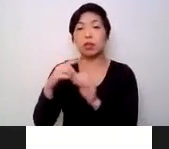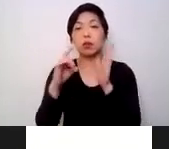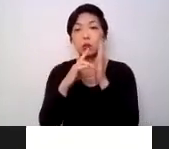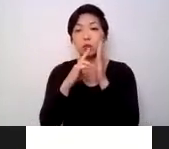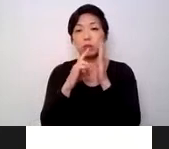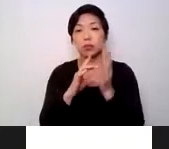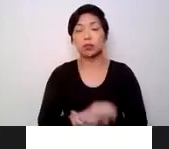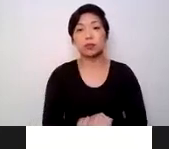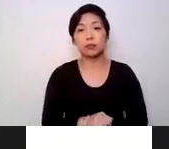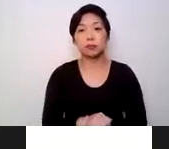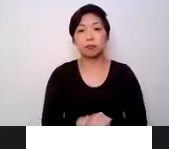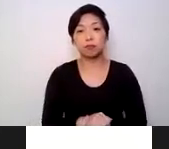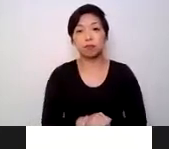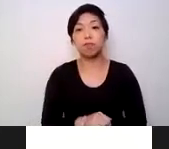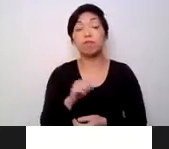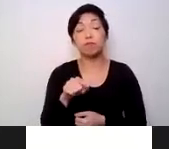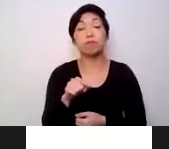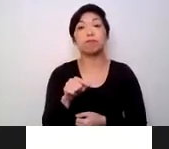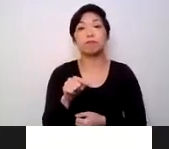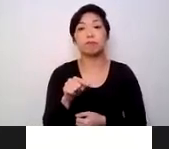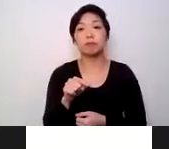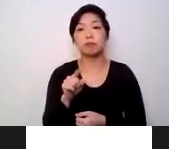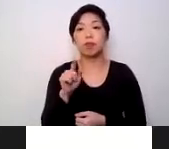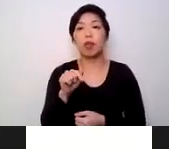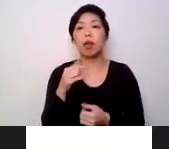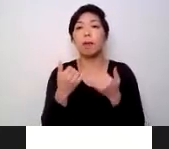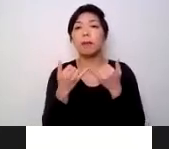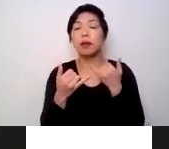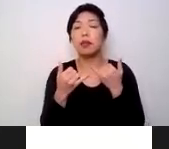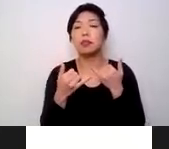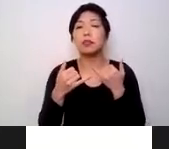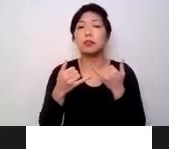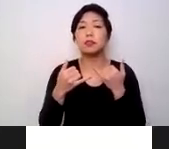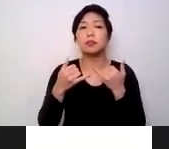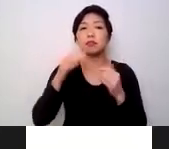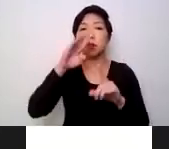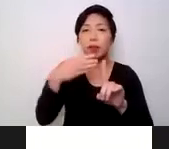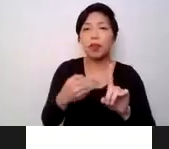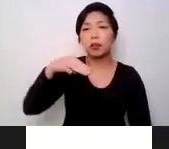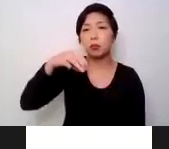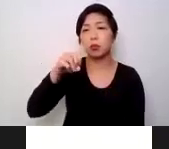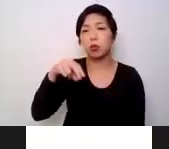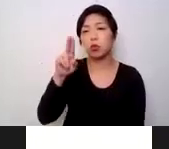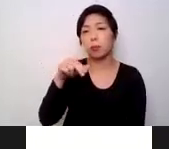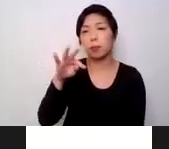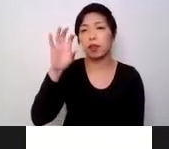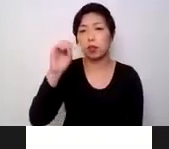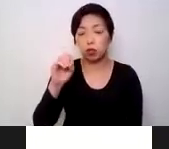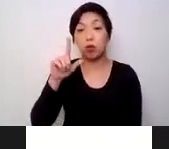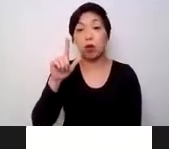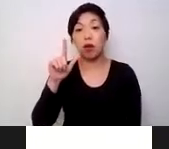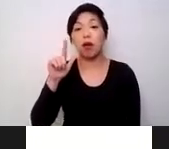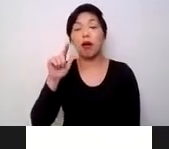como sendo um monumento a Sadi Carnot essa identificação que está na prancha Sadi Carnot ele foi um